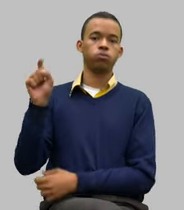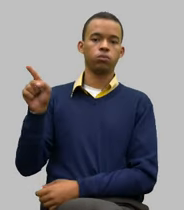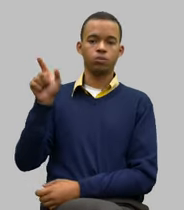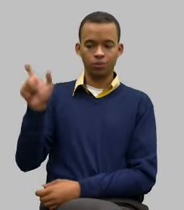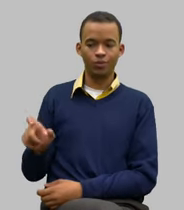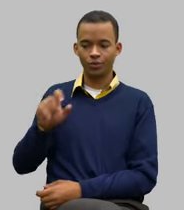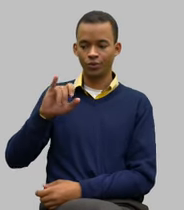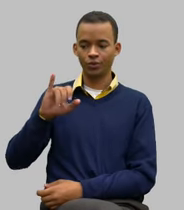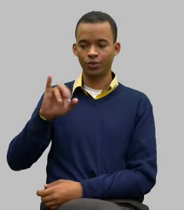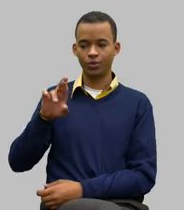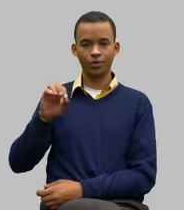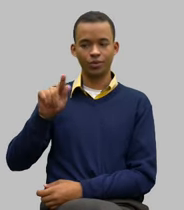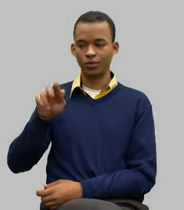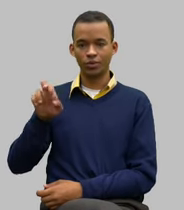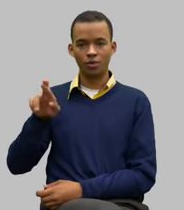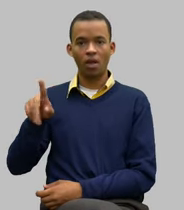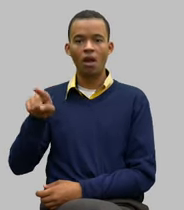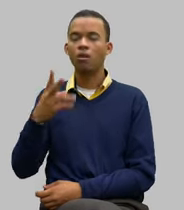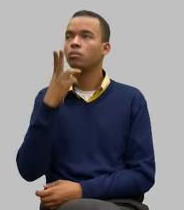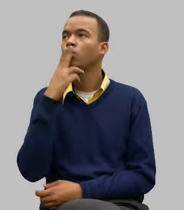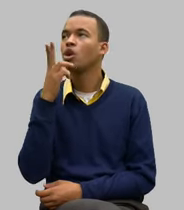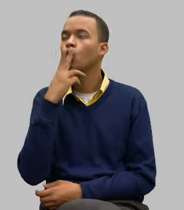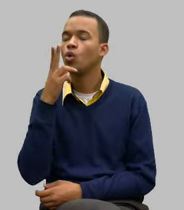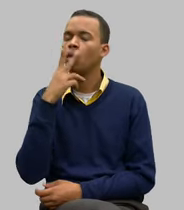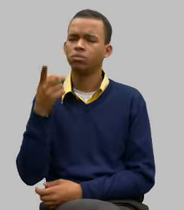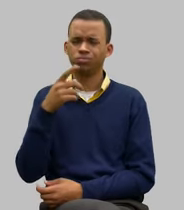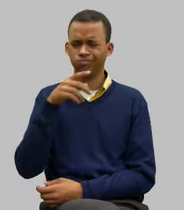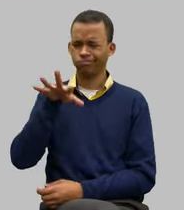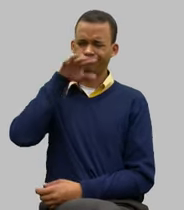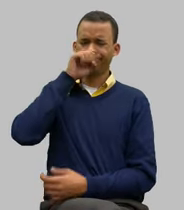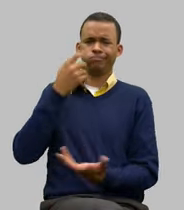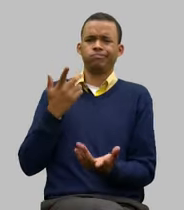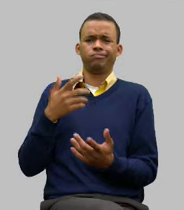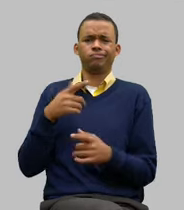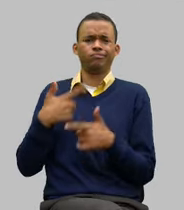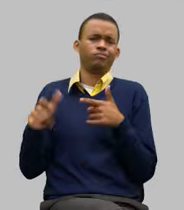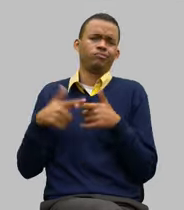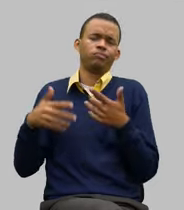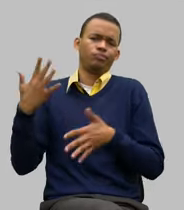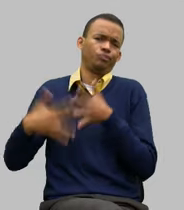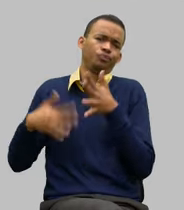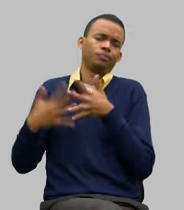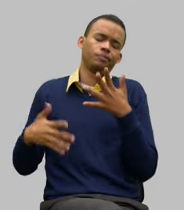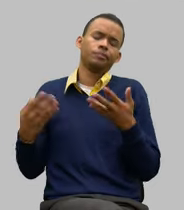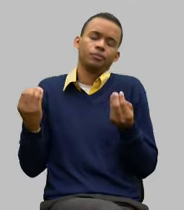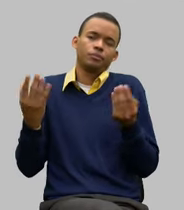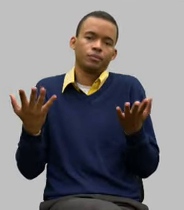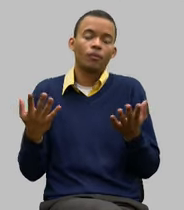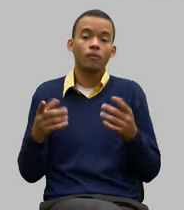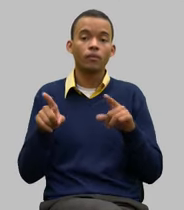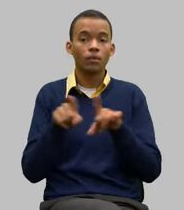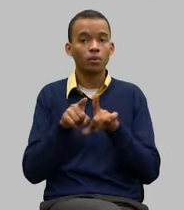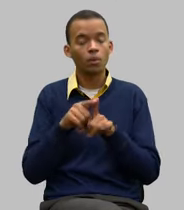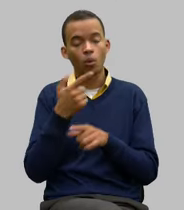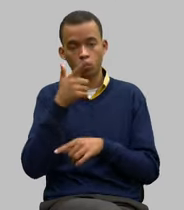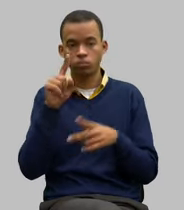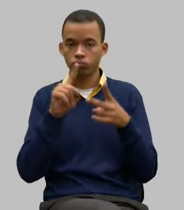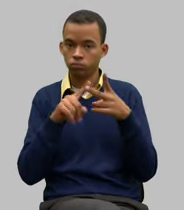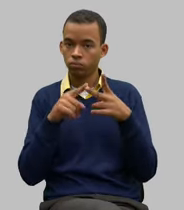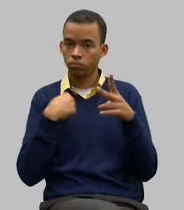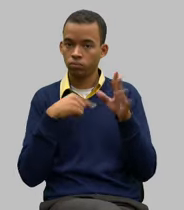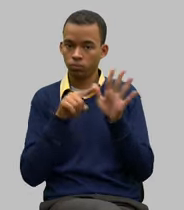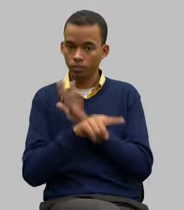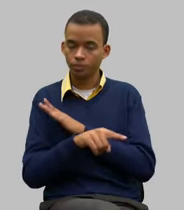fumando cigarro ainda perturbando os demais o segundo ponto secretário aproveitar até a a a vinda aqui do do nosso presidente do